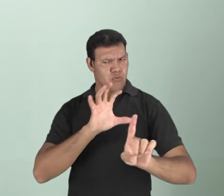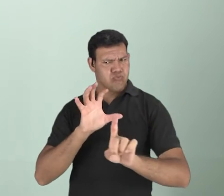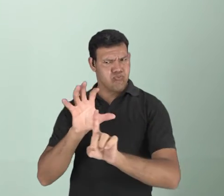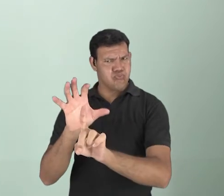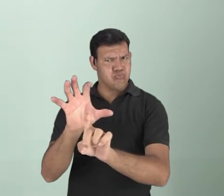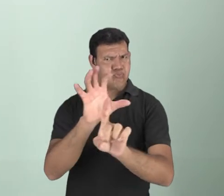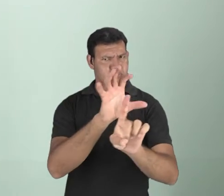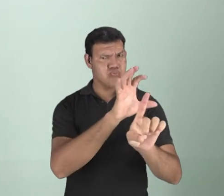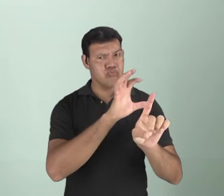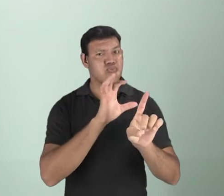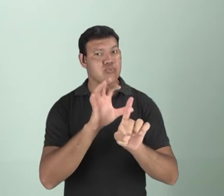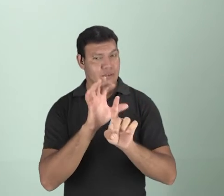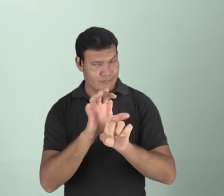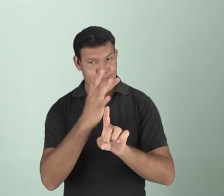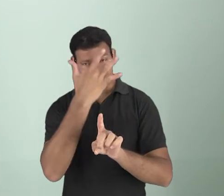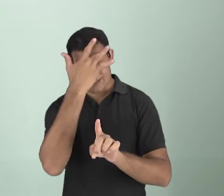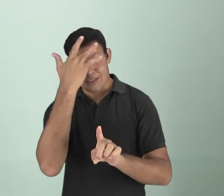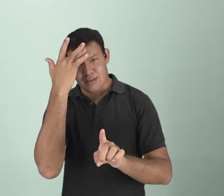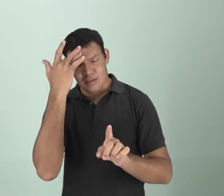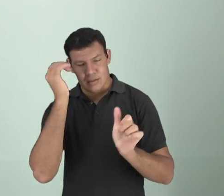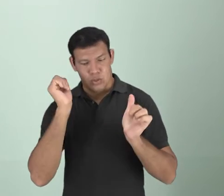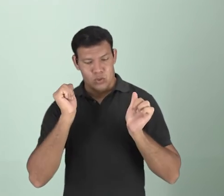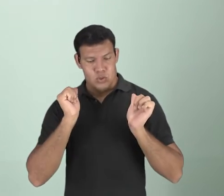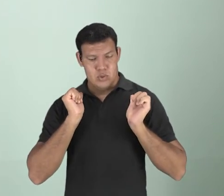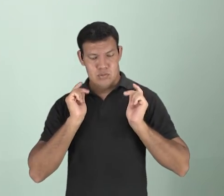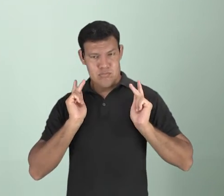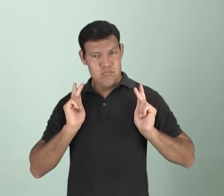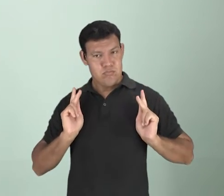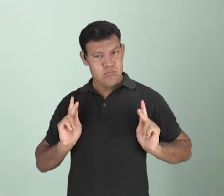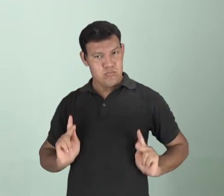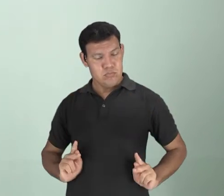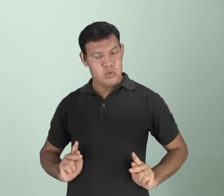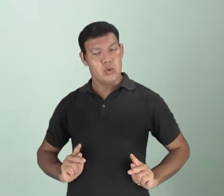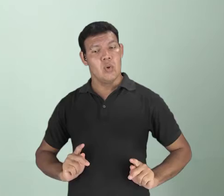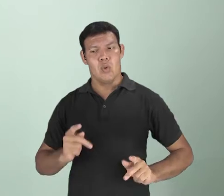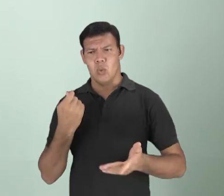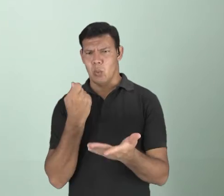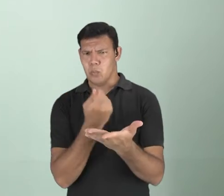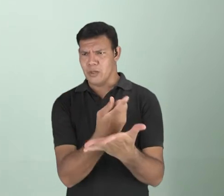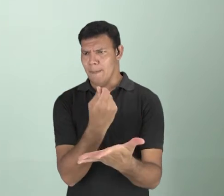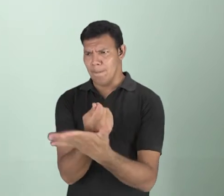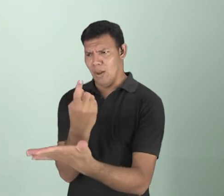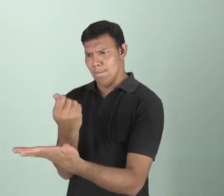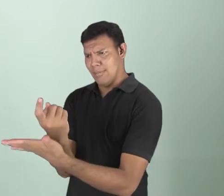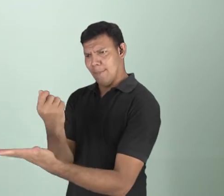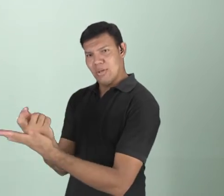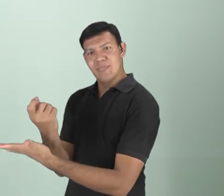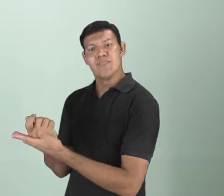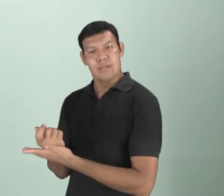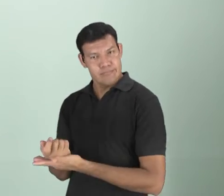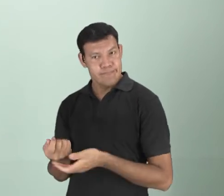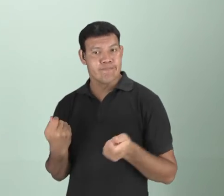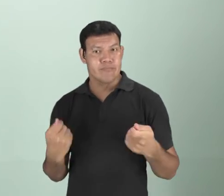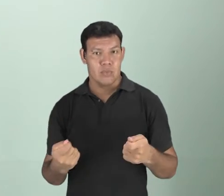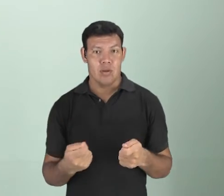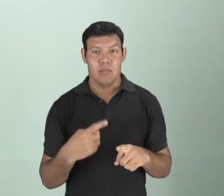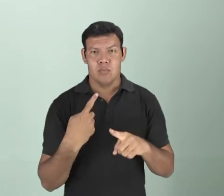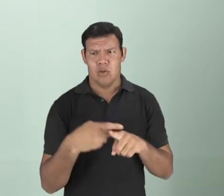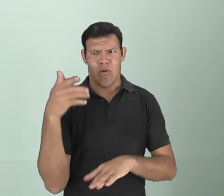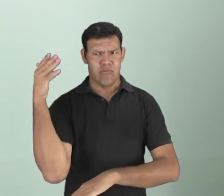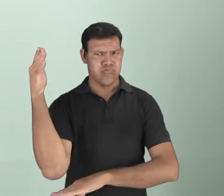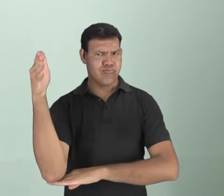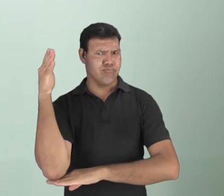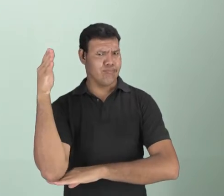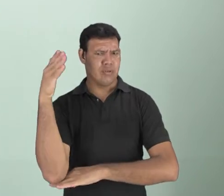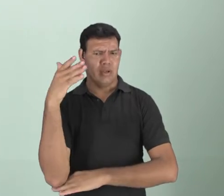incentivar as pessoas a terem uma postura de consumo. Nós precisamos frequentemente estar consumindo.